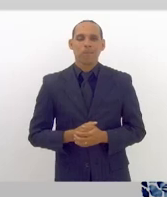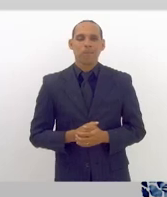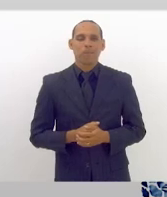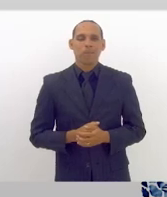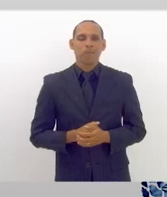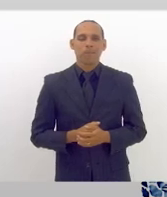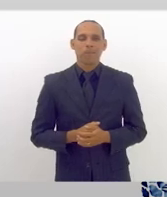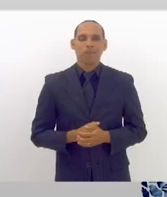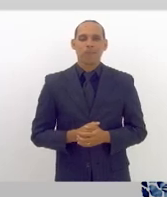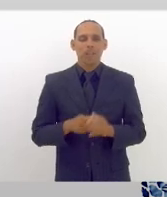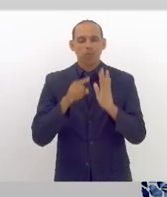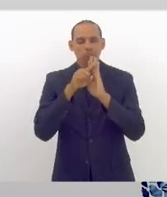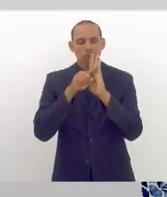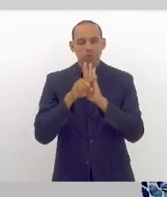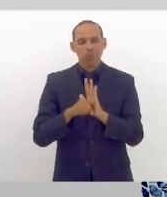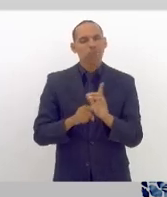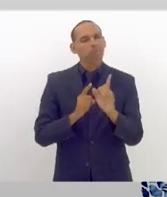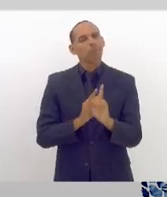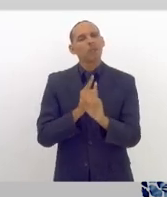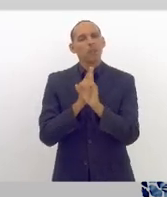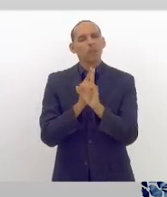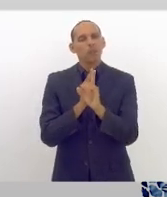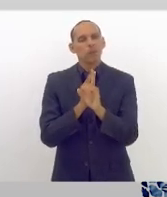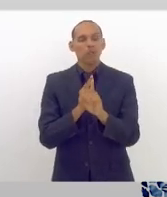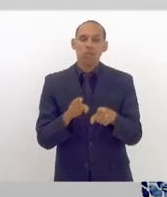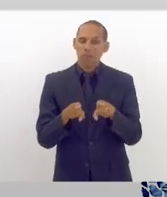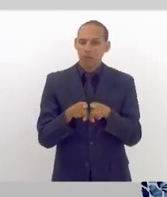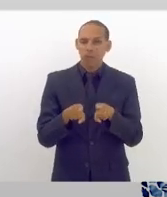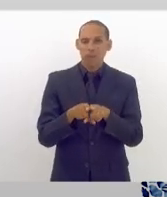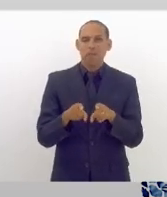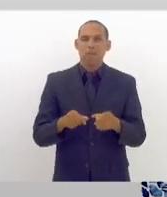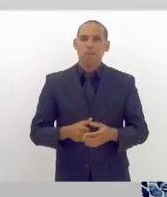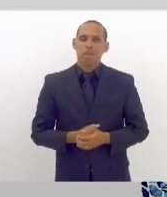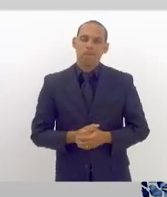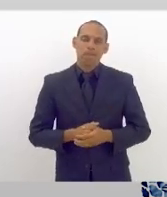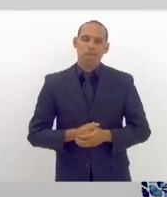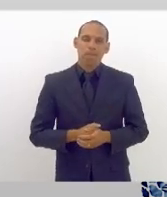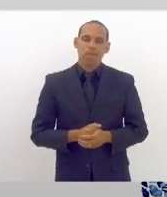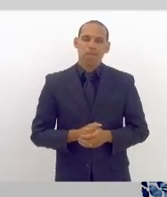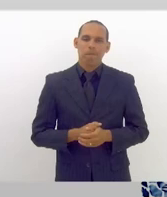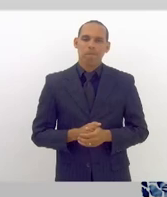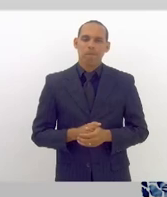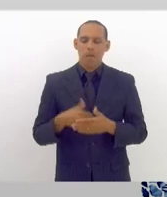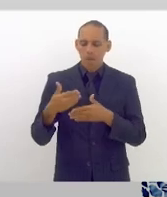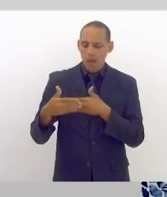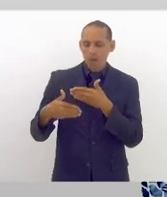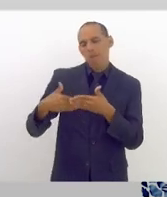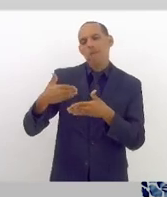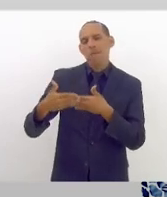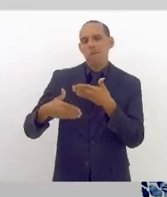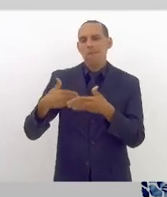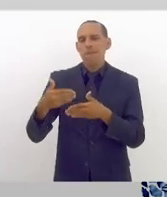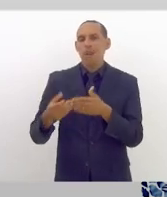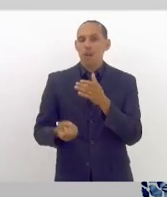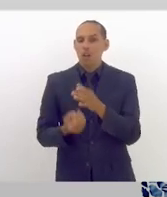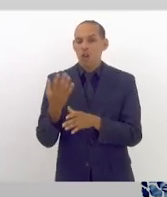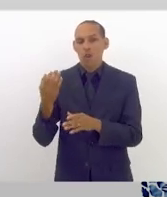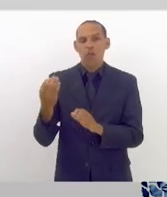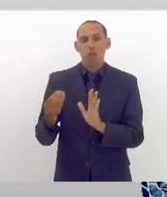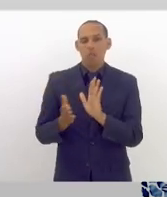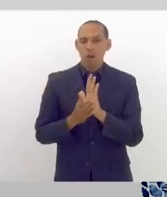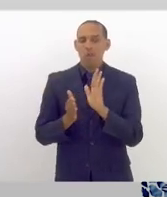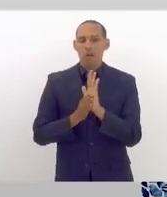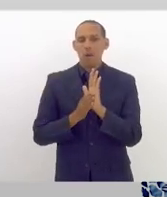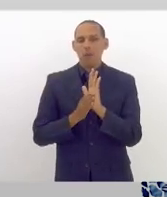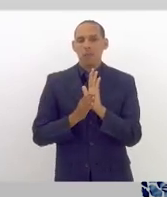o diagnóstico e e a e e todo o processo que levou a construção dessa proposta